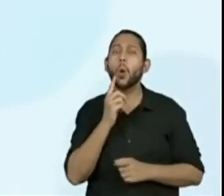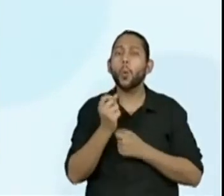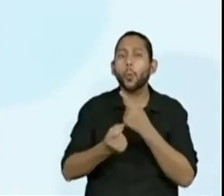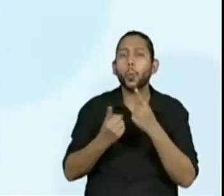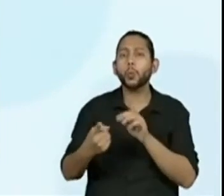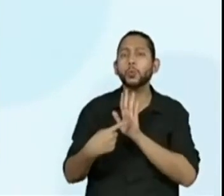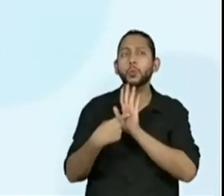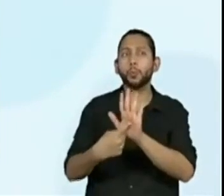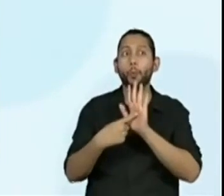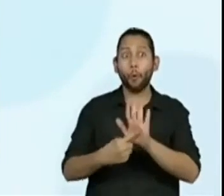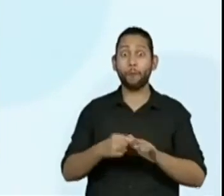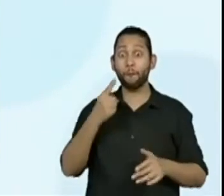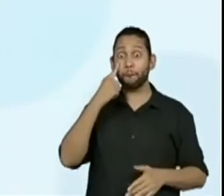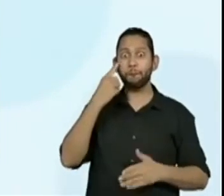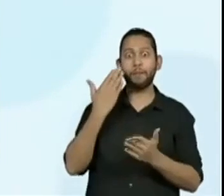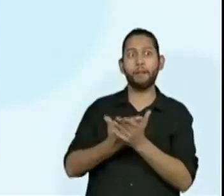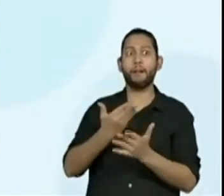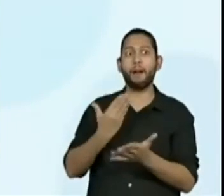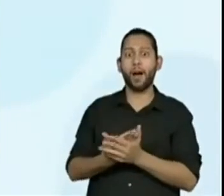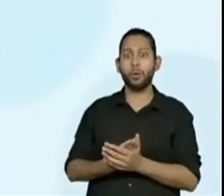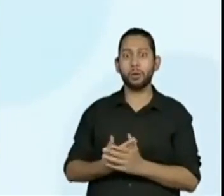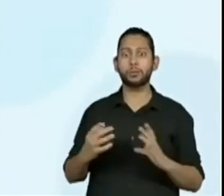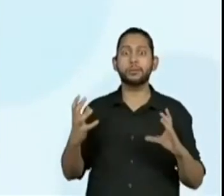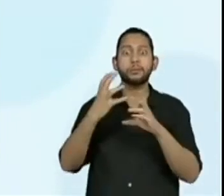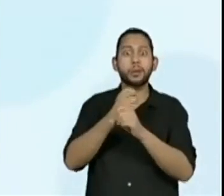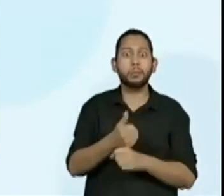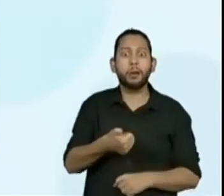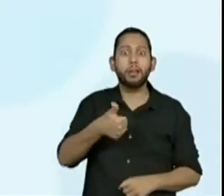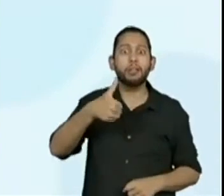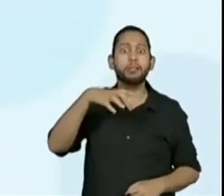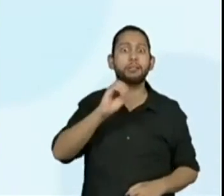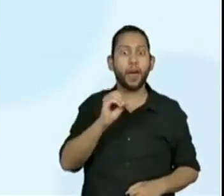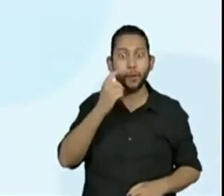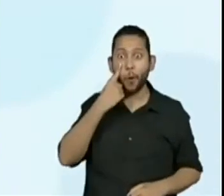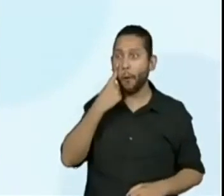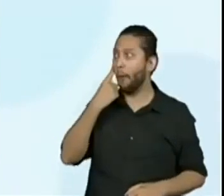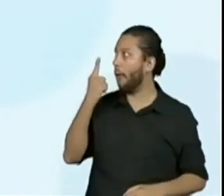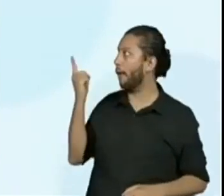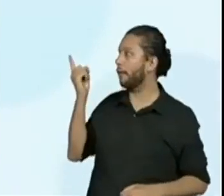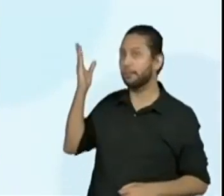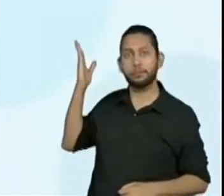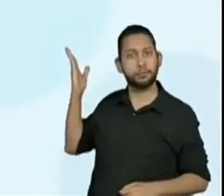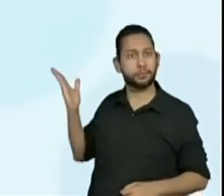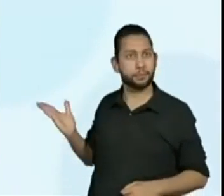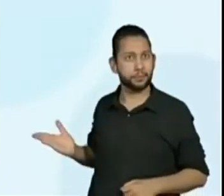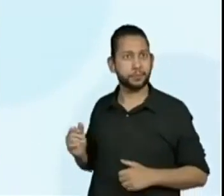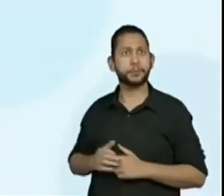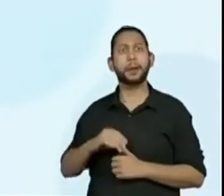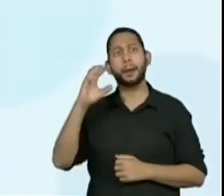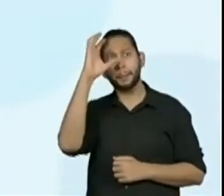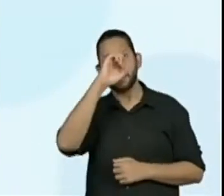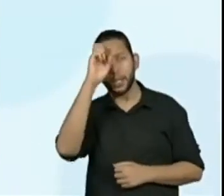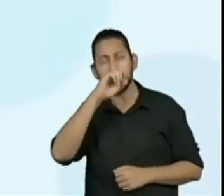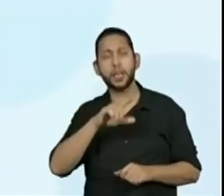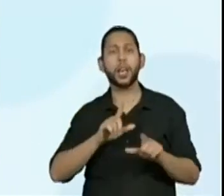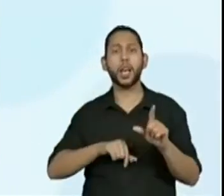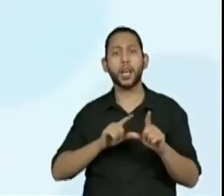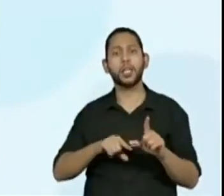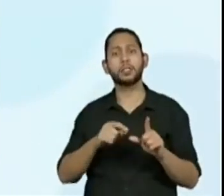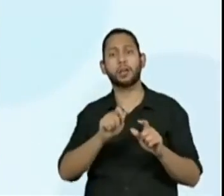contos e vamos trabalhar nesses contos. Vamos trabalhar ortografia, vamos